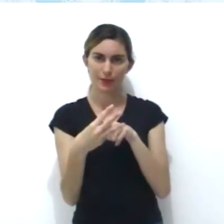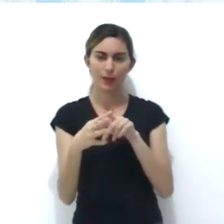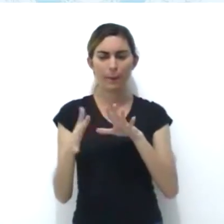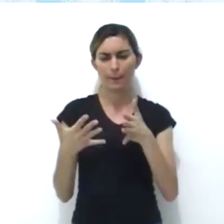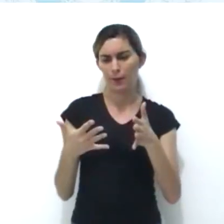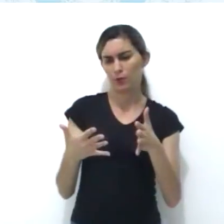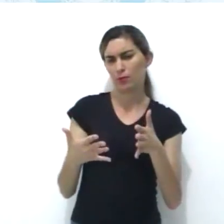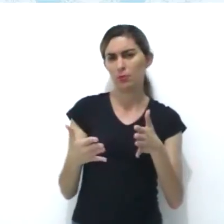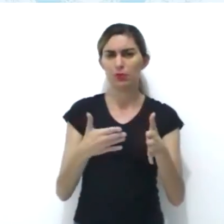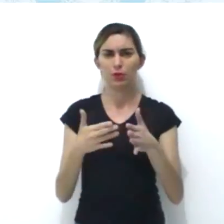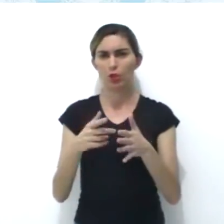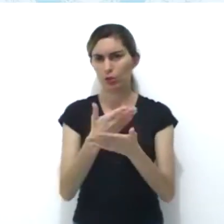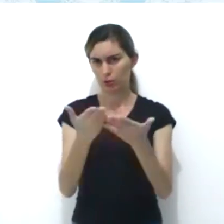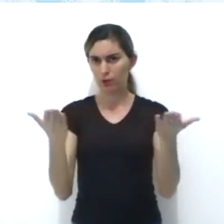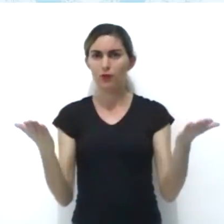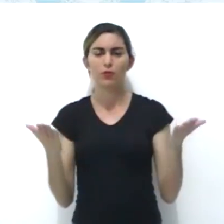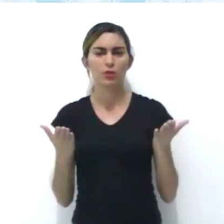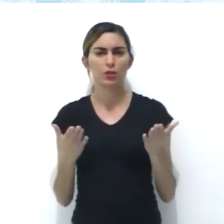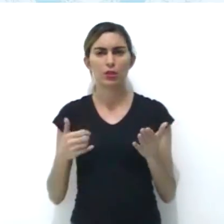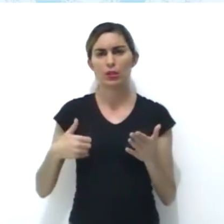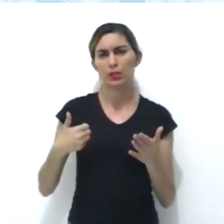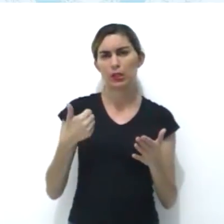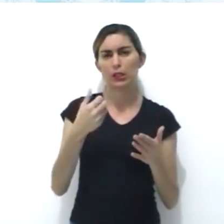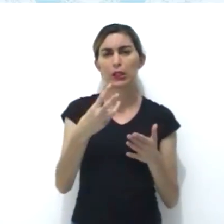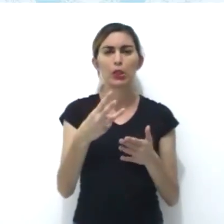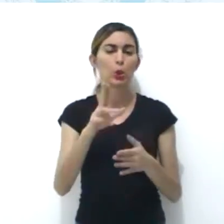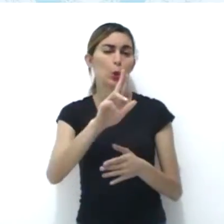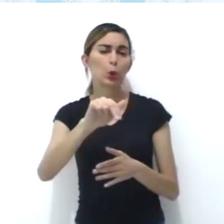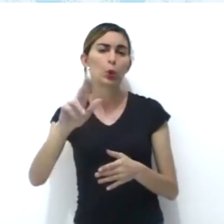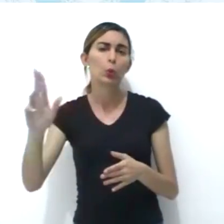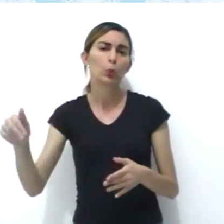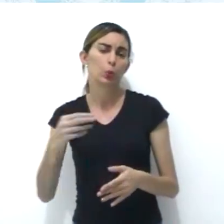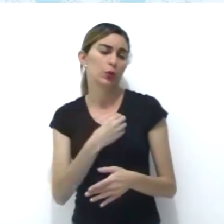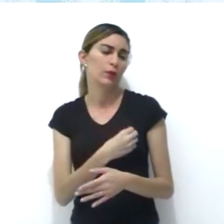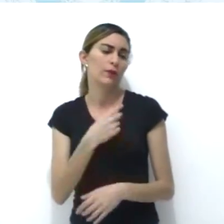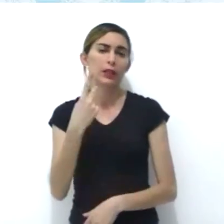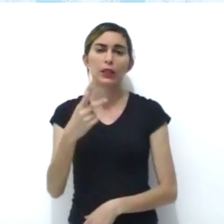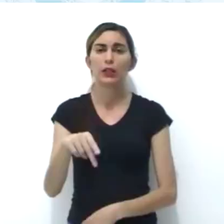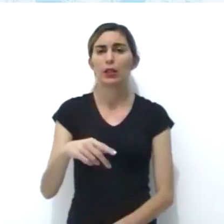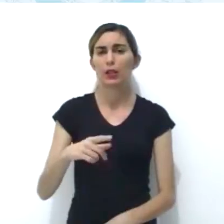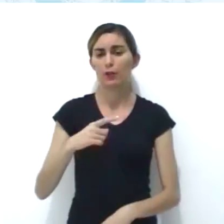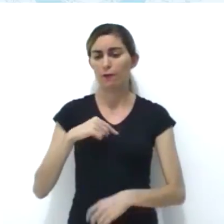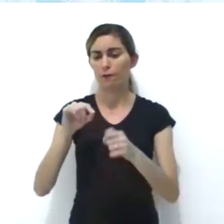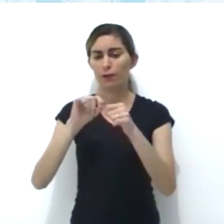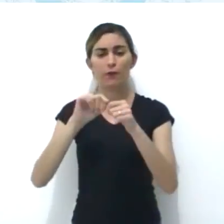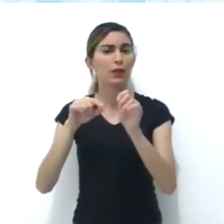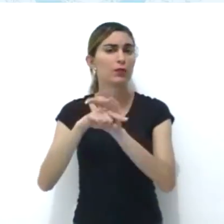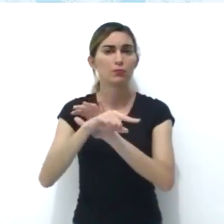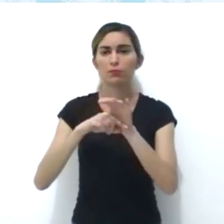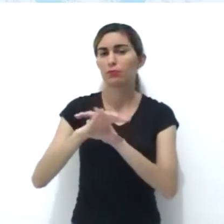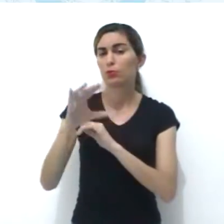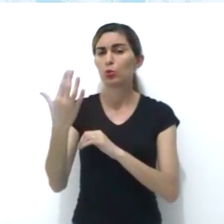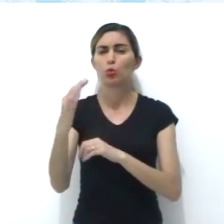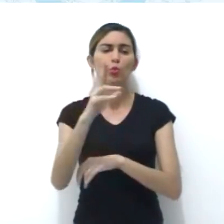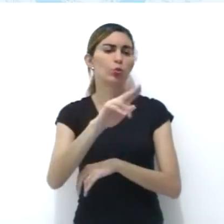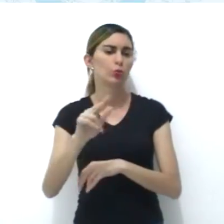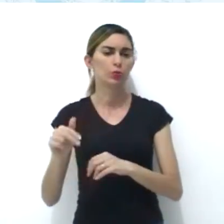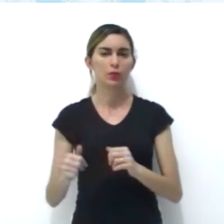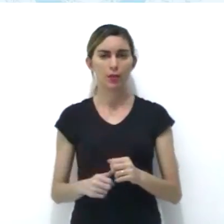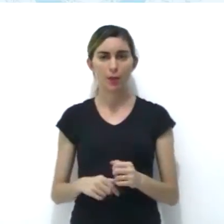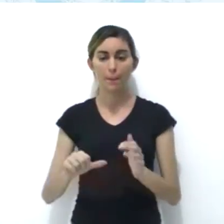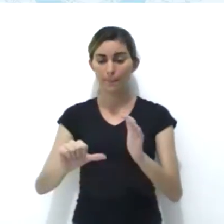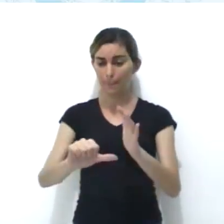que deve ser mais ou menos aí a faixa etária de vocês, ela nunca na vida havia feito pesquisa